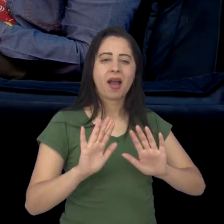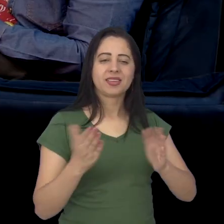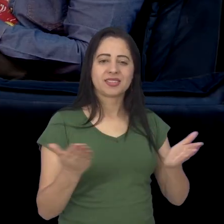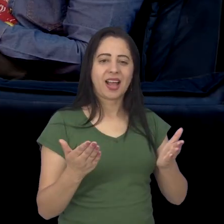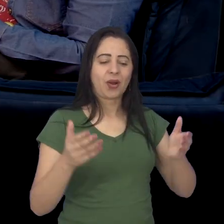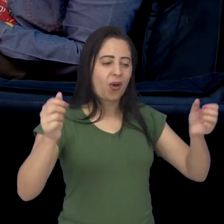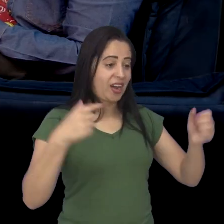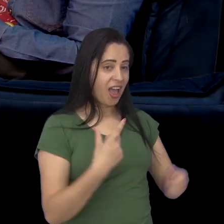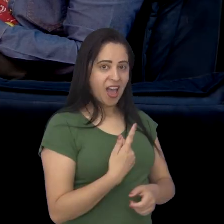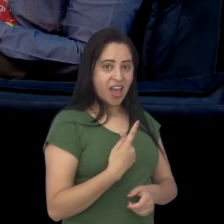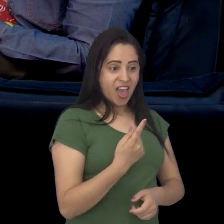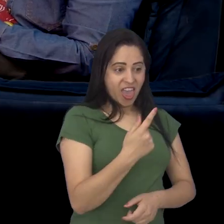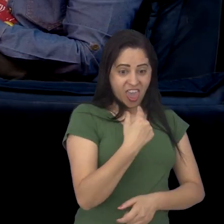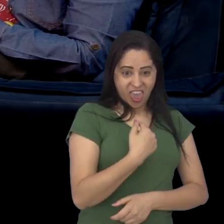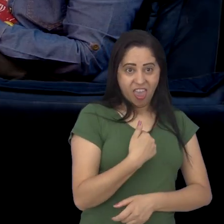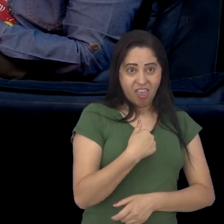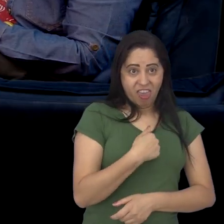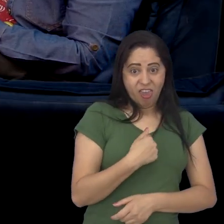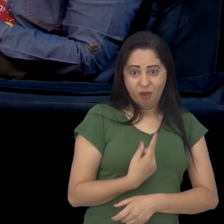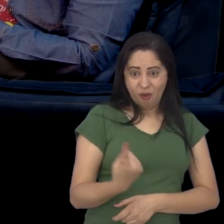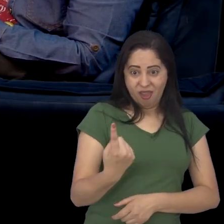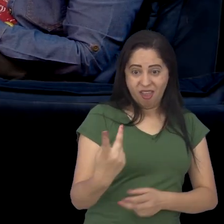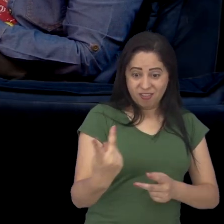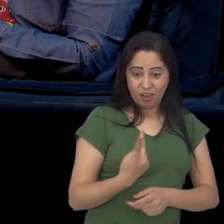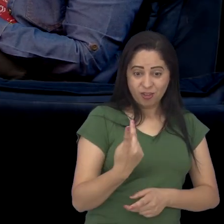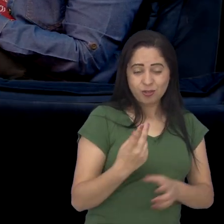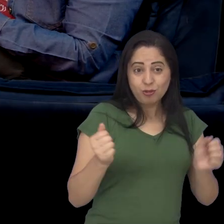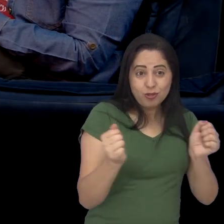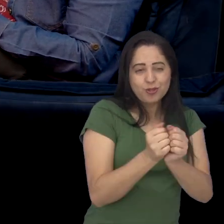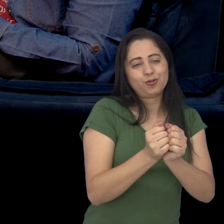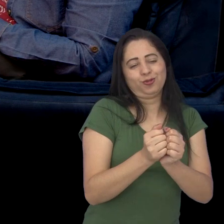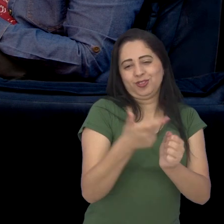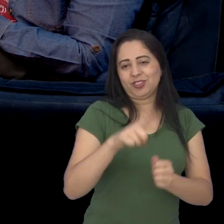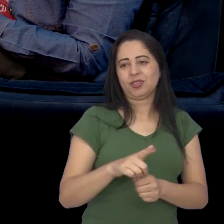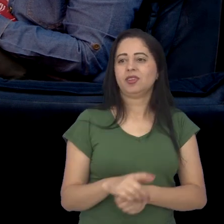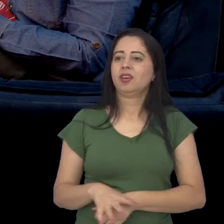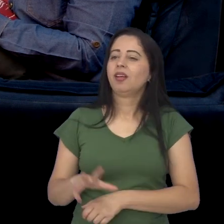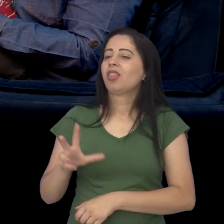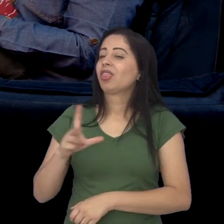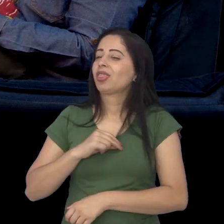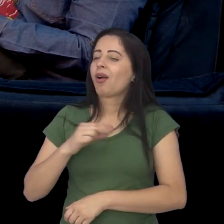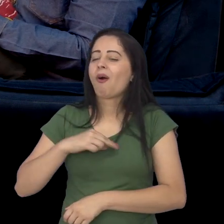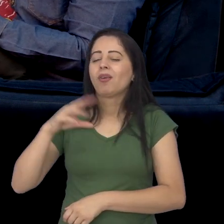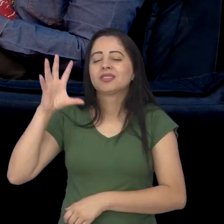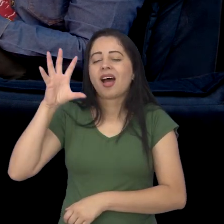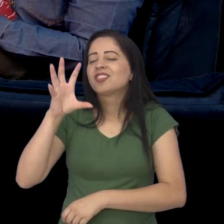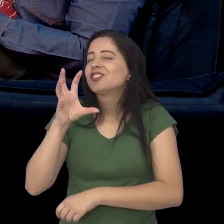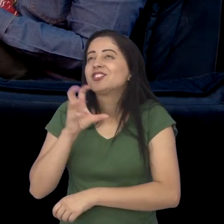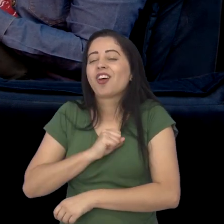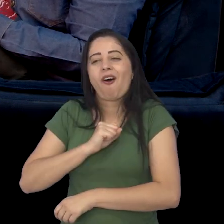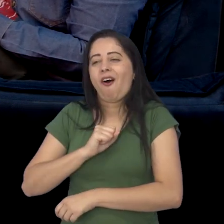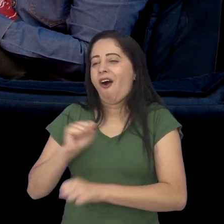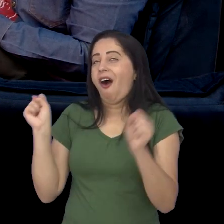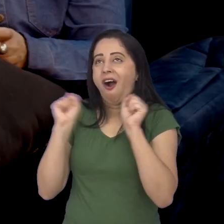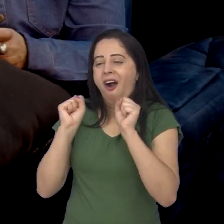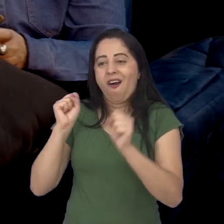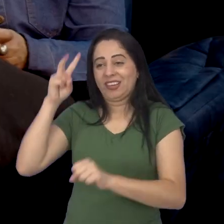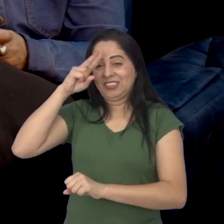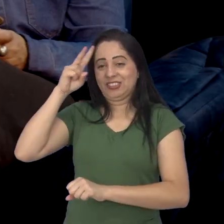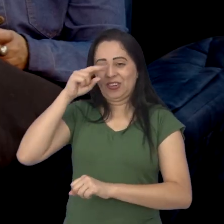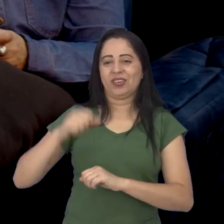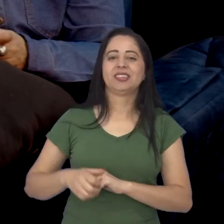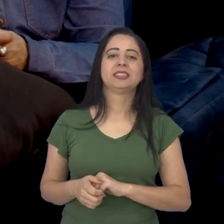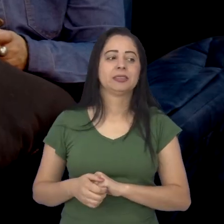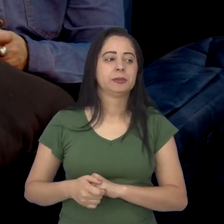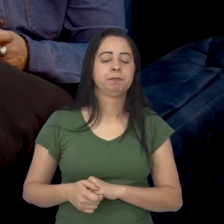agora pôs de volta a gente junto. Nossa, adoro essa história. E também, né, o mesmo ano da sua